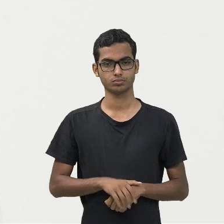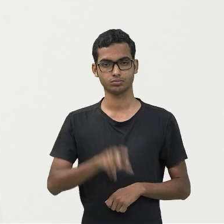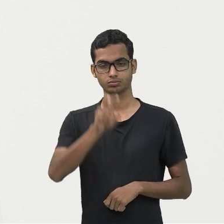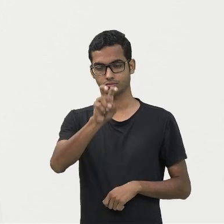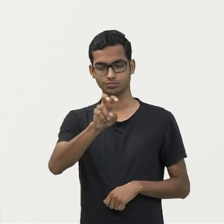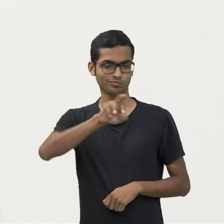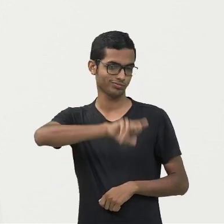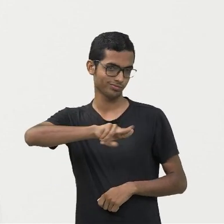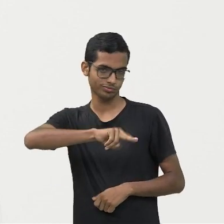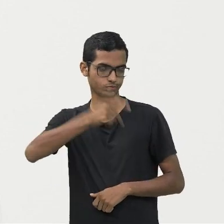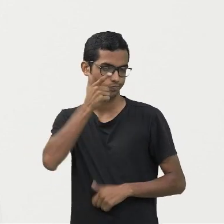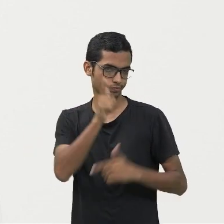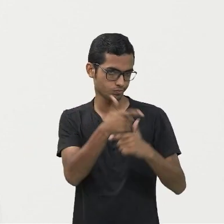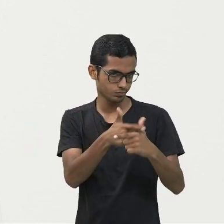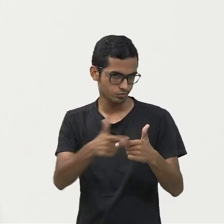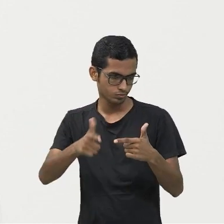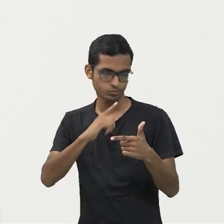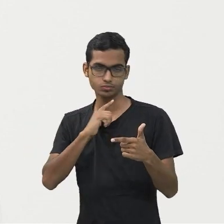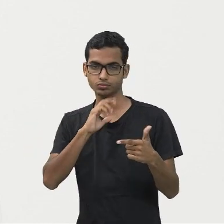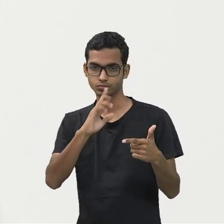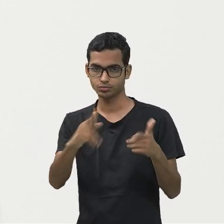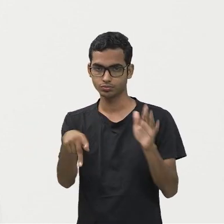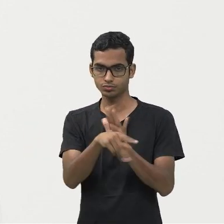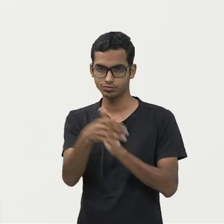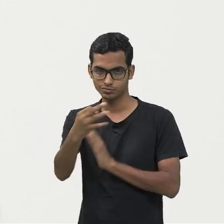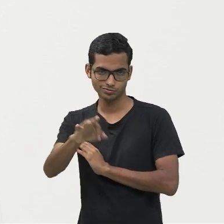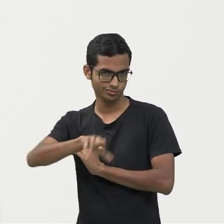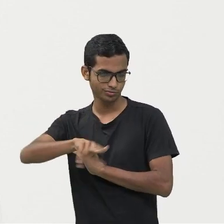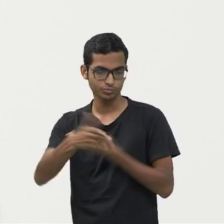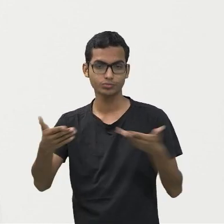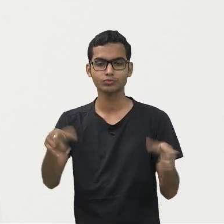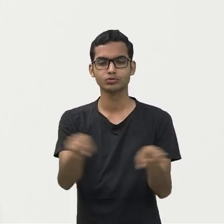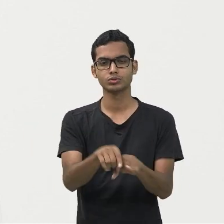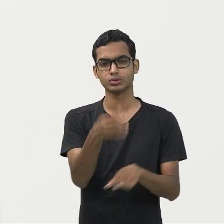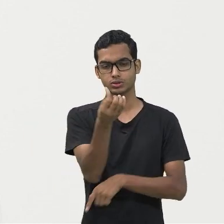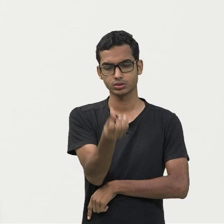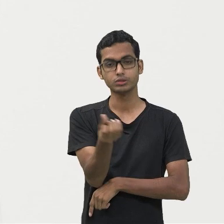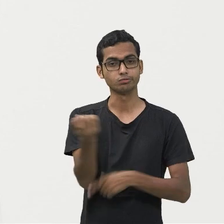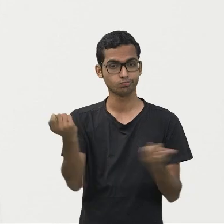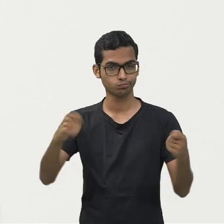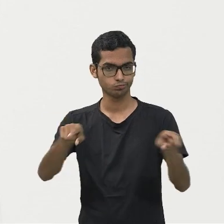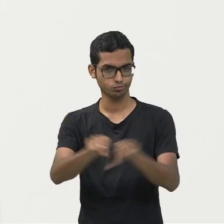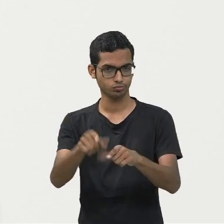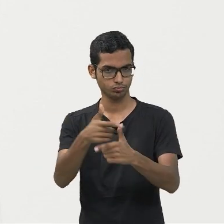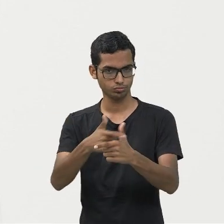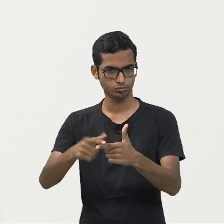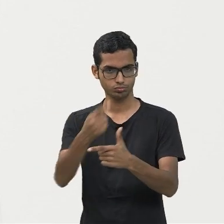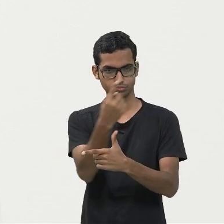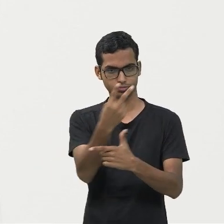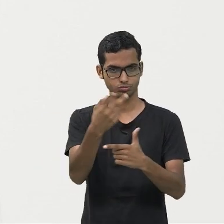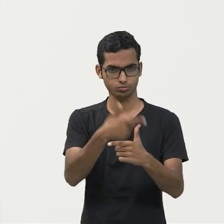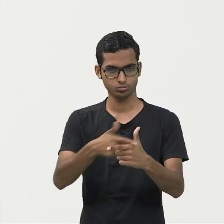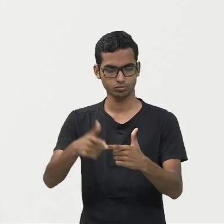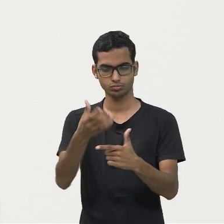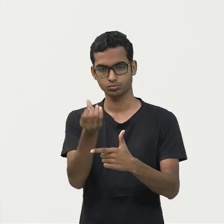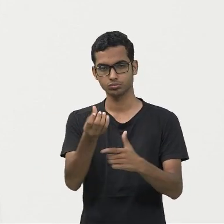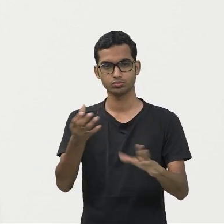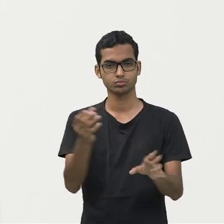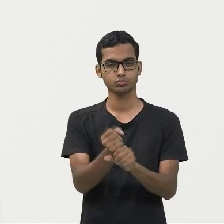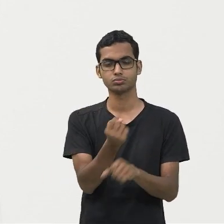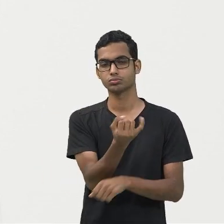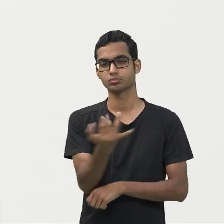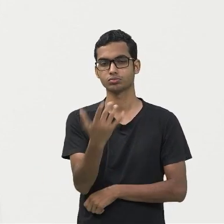5, né? Não é divisor, porque não vai dar uma divisão exata, mas 6 é divisor. 12 dividido por 6